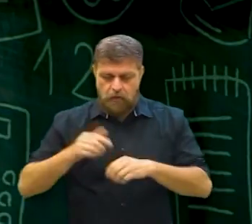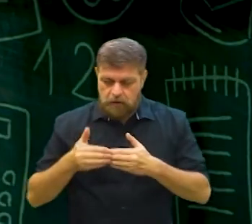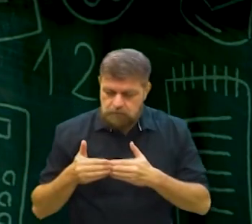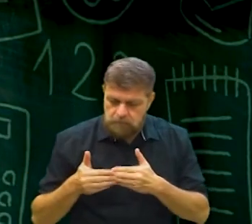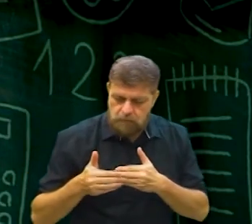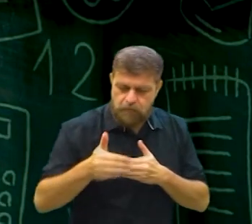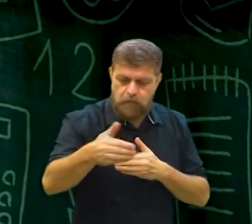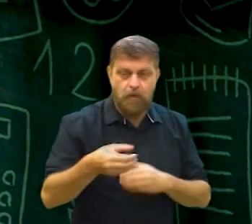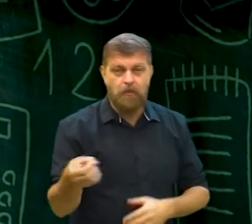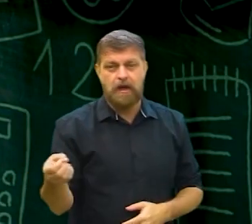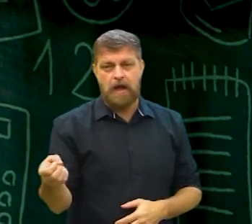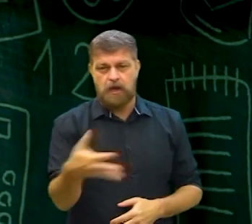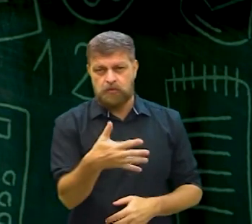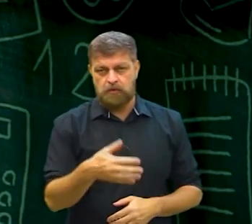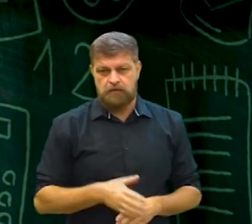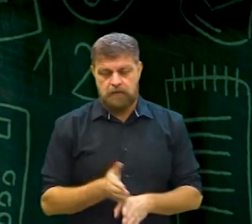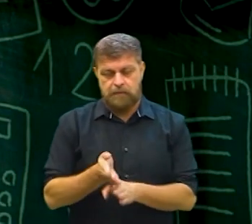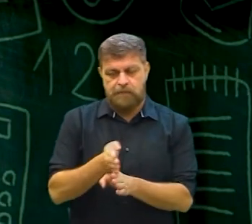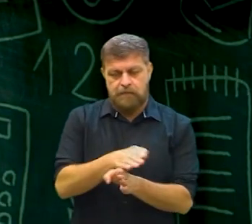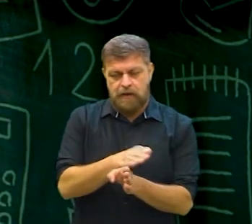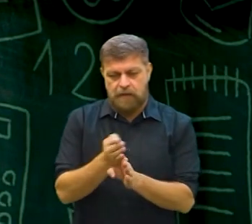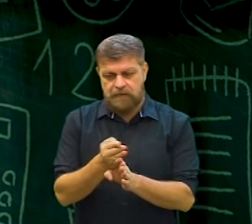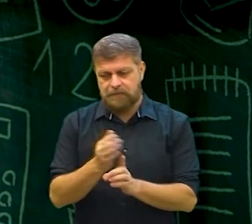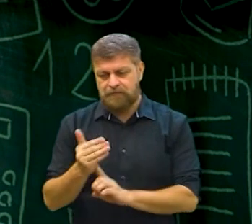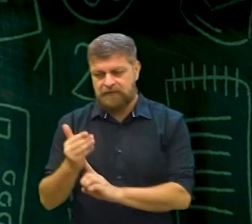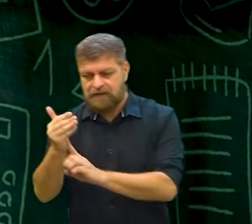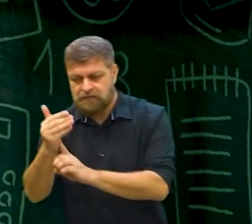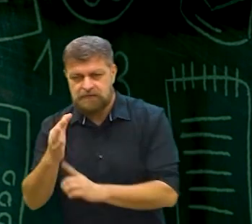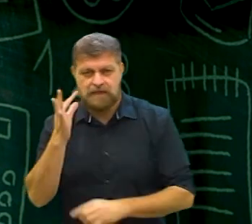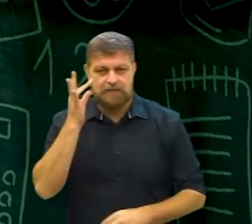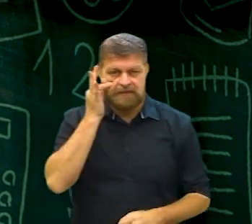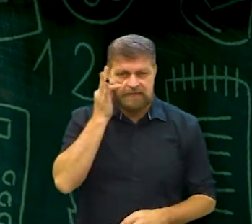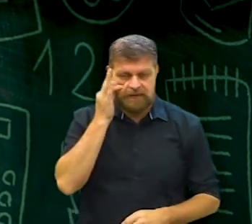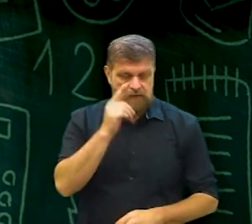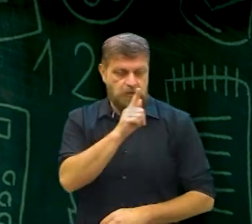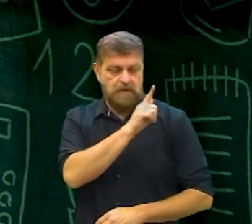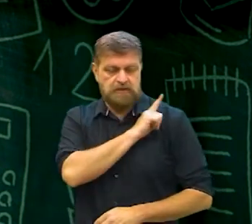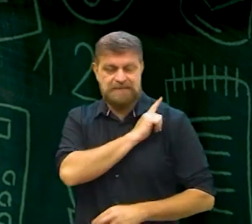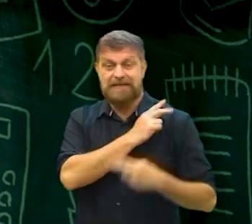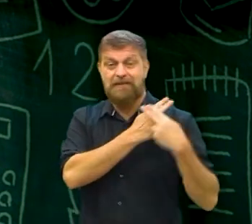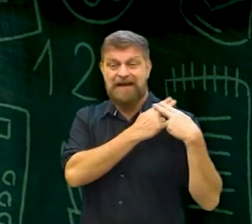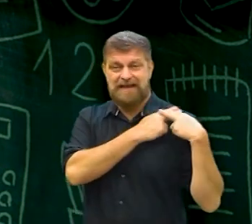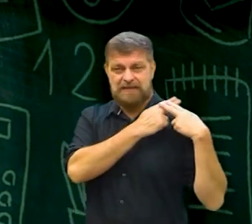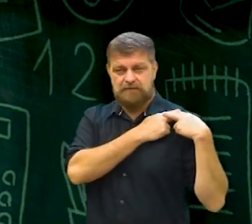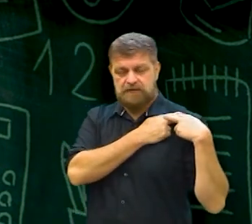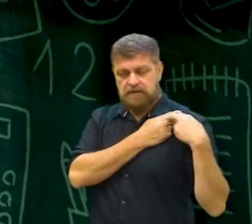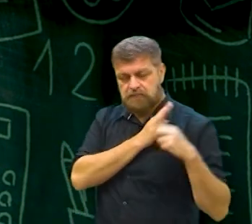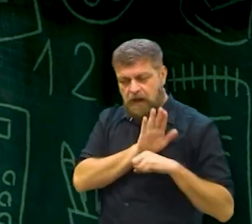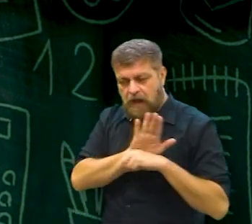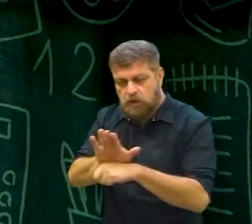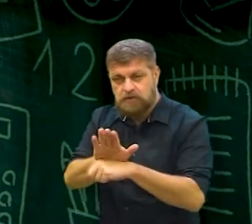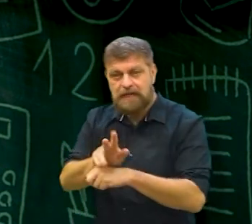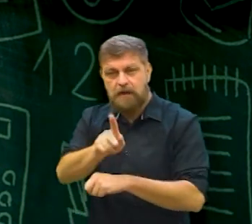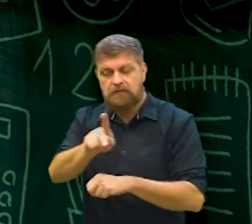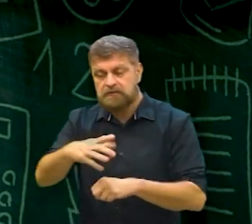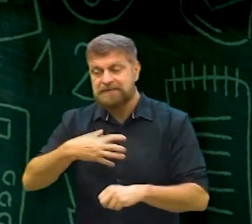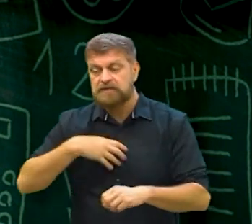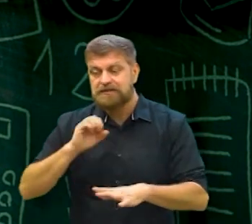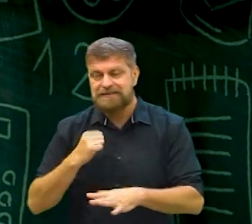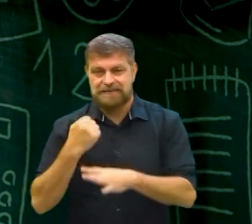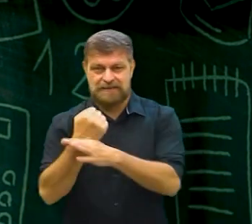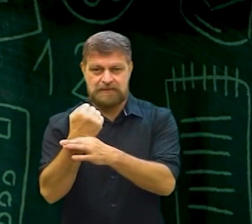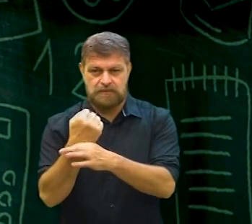novo momento, viver esse momento do ensino híbrido, dar ferramentas para que esses professores se sintam